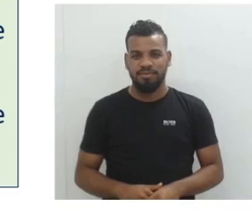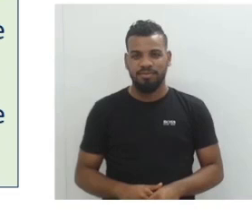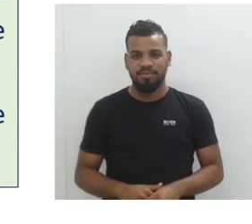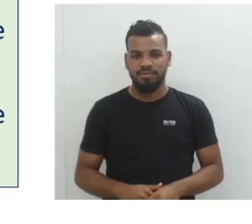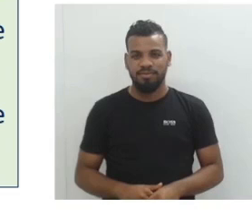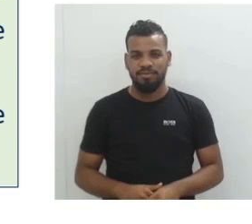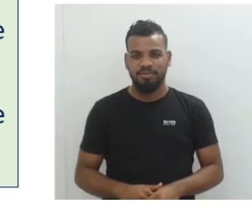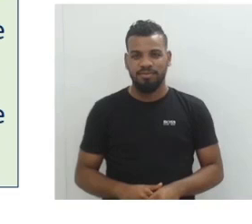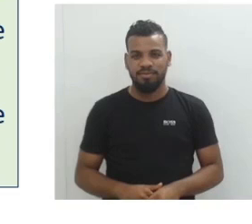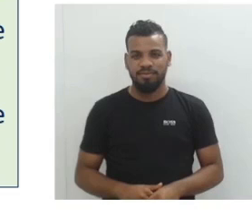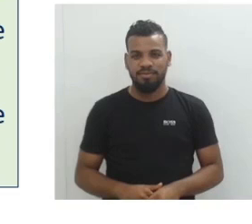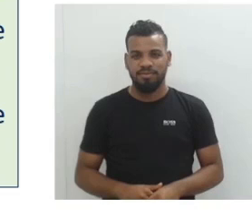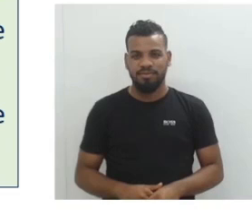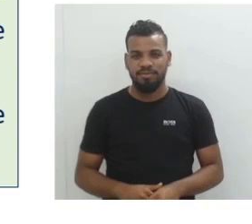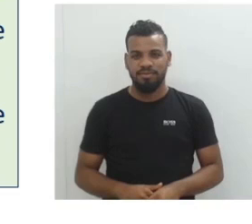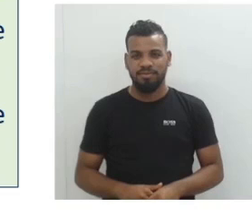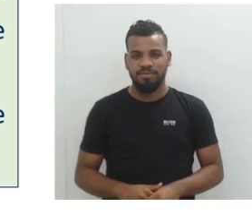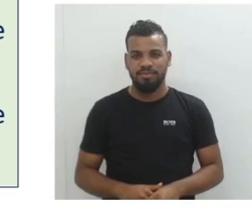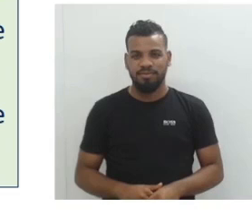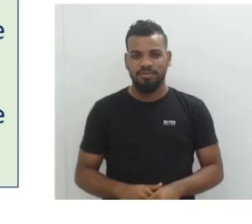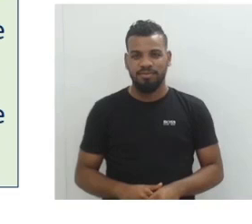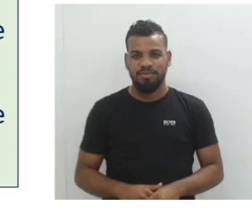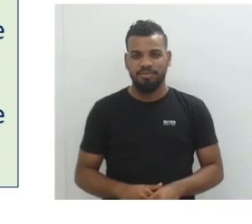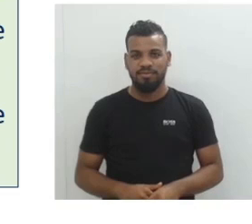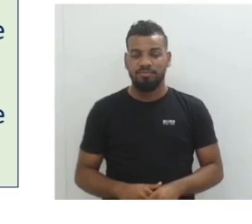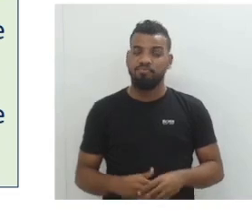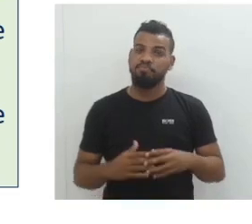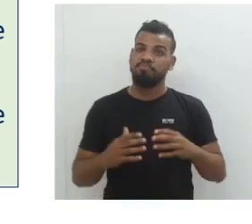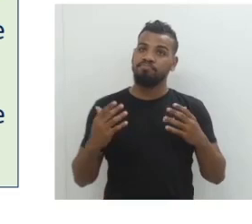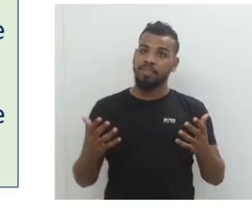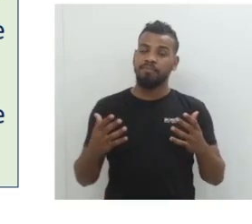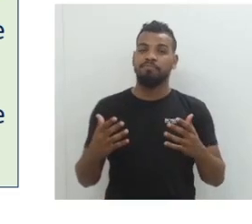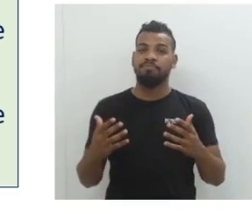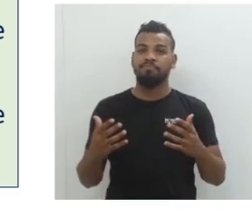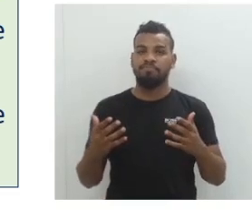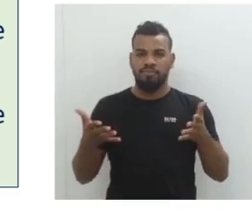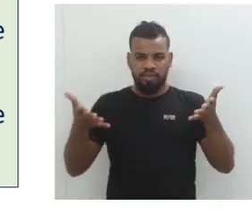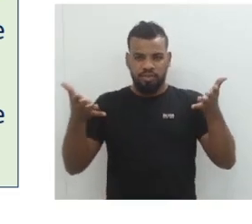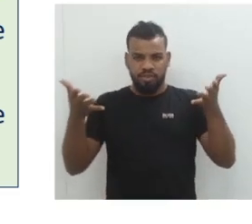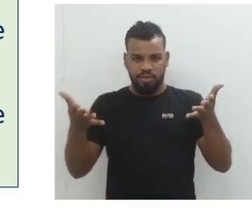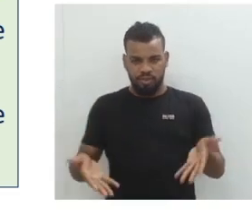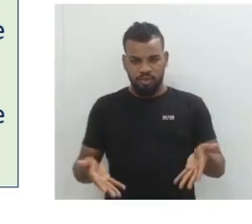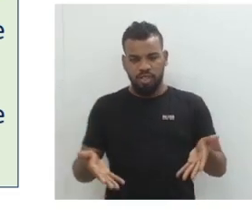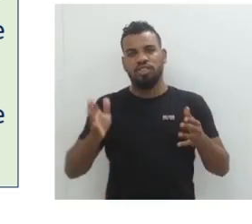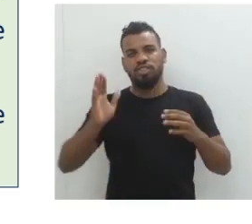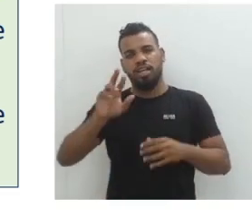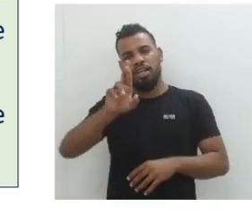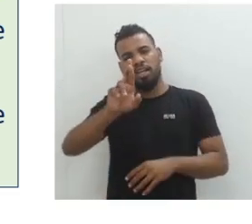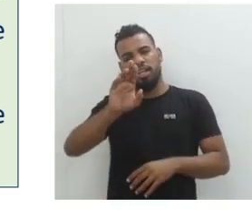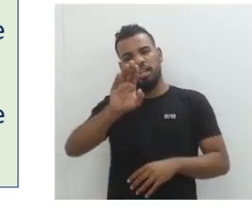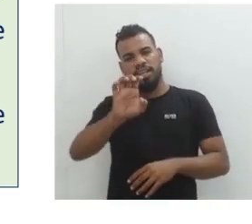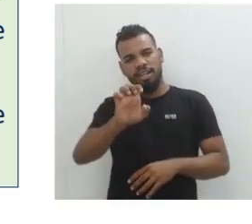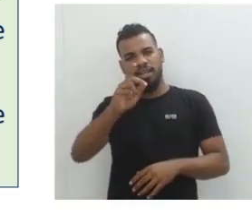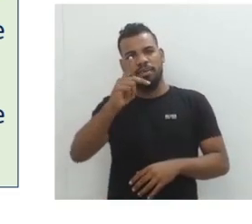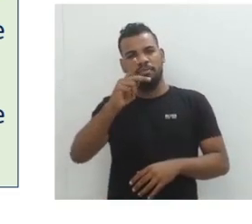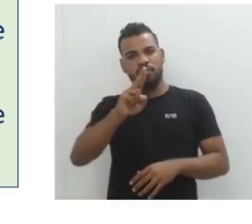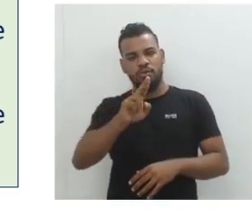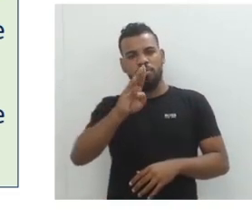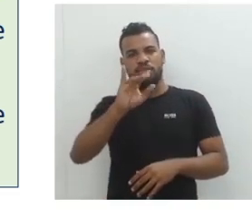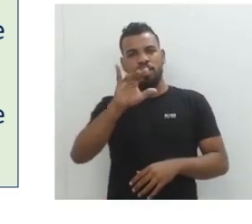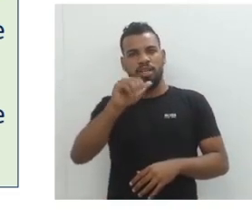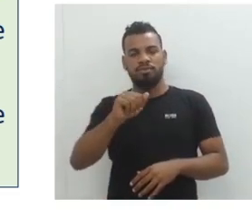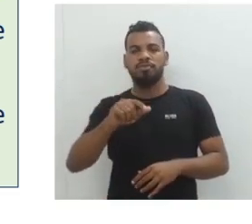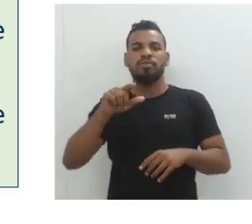manga longa, com faixa colorida, medalhas e cinto. Chegamos à República, com o grande